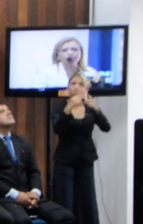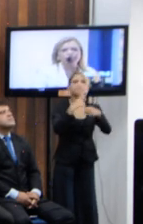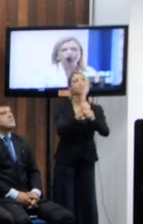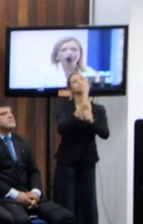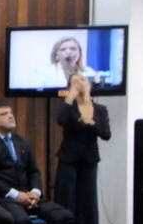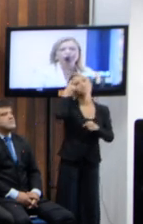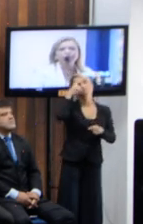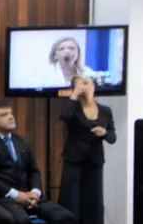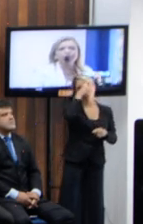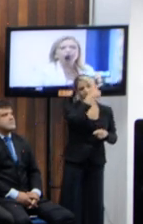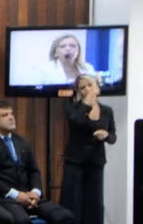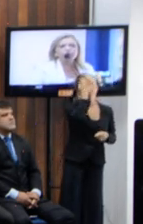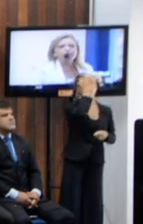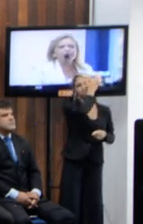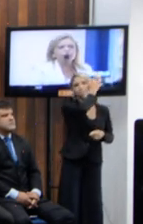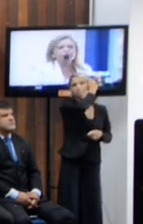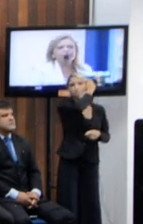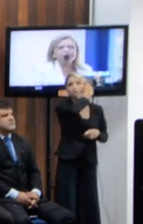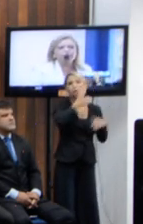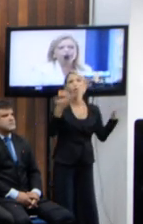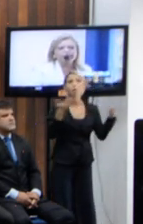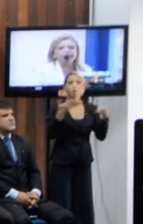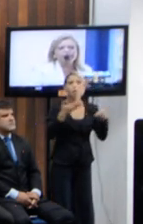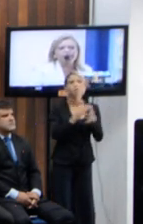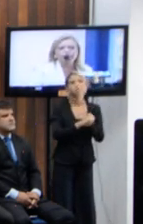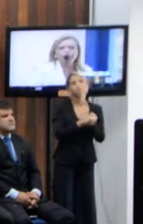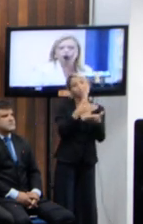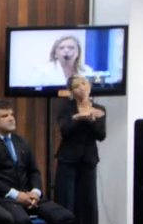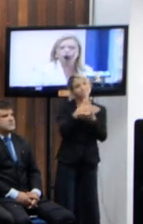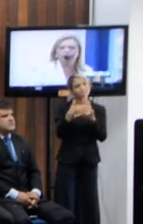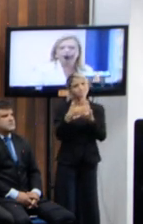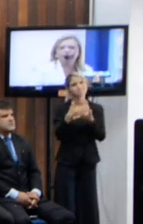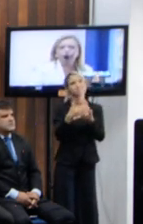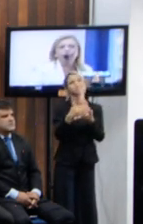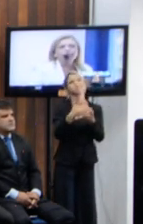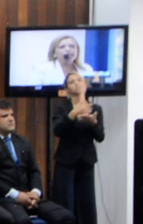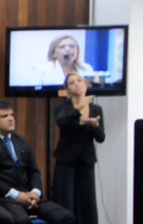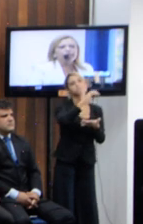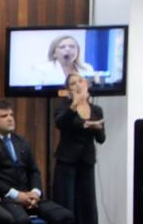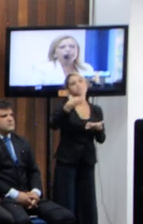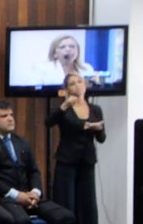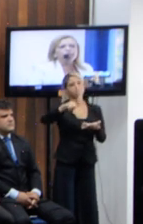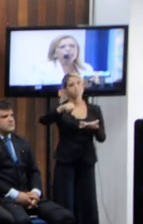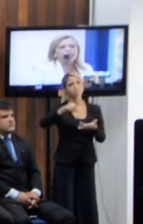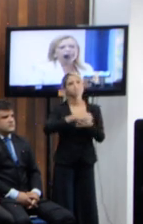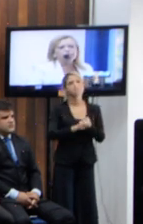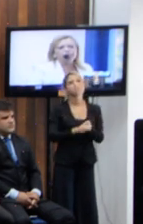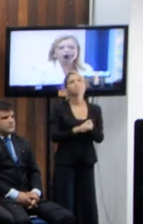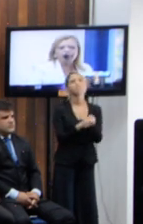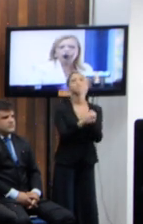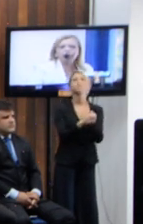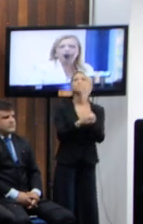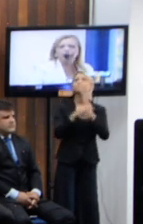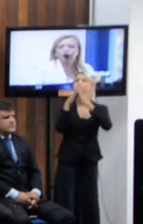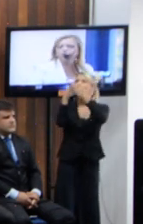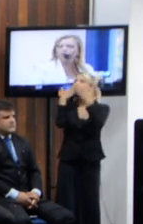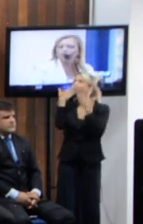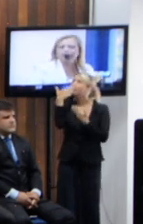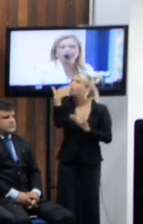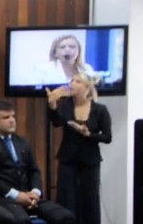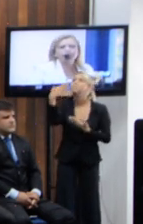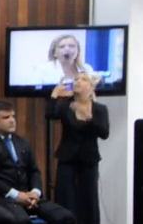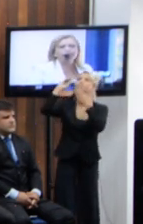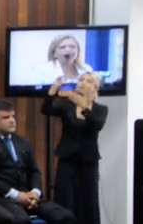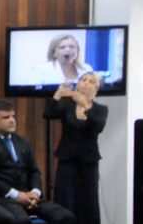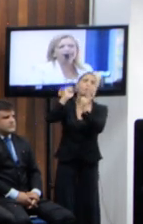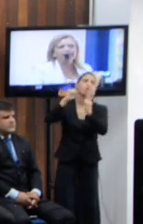das nossas vidas. Hoje está começando, iniciando o segundo biênio, e hoje o que eu peço a Deus é que nos